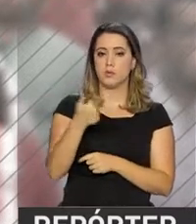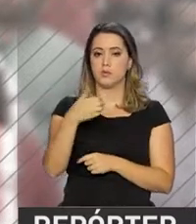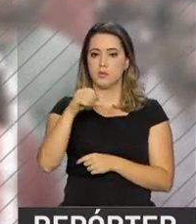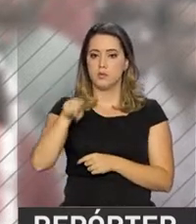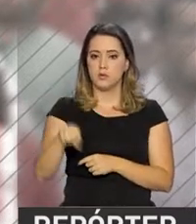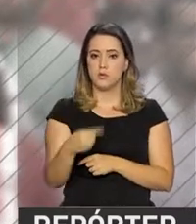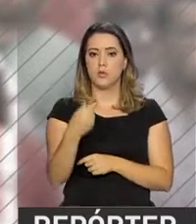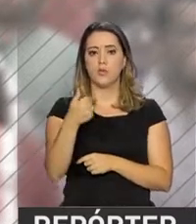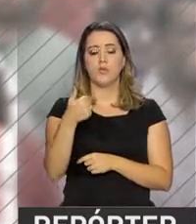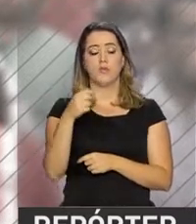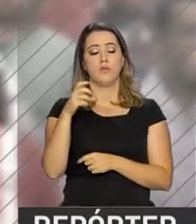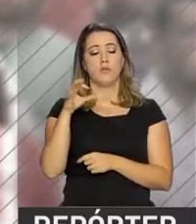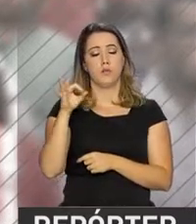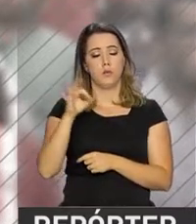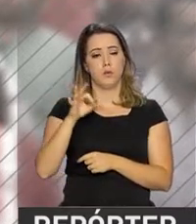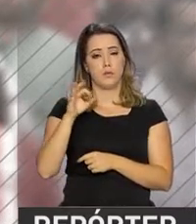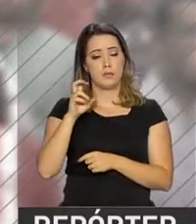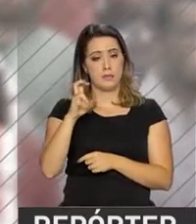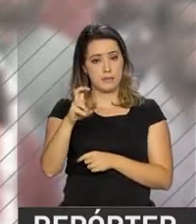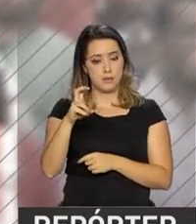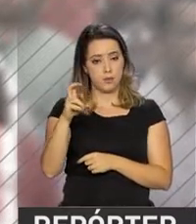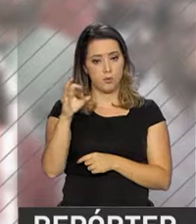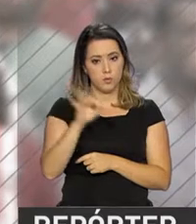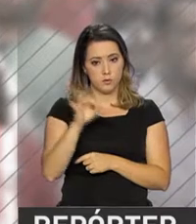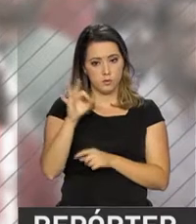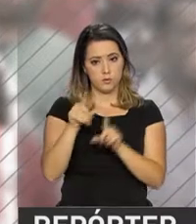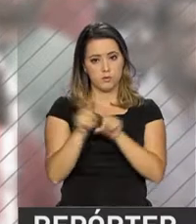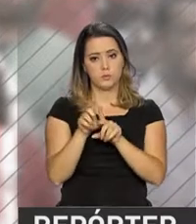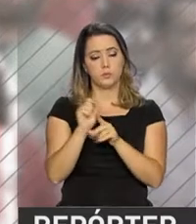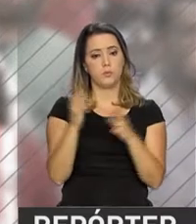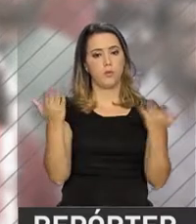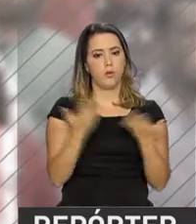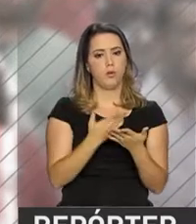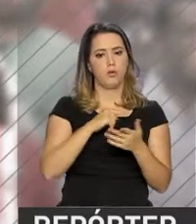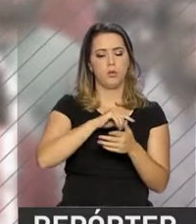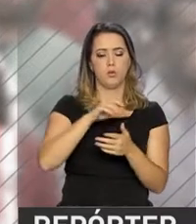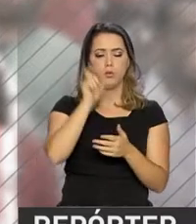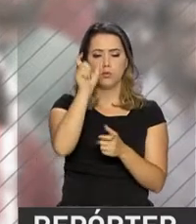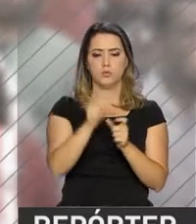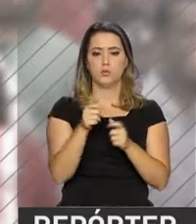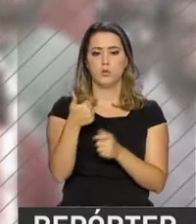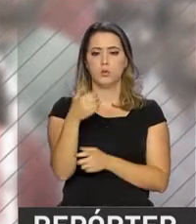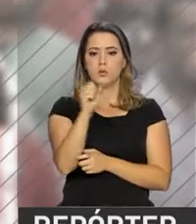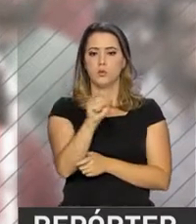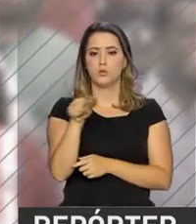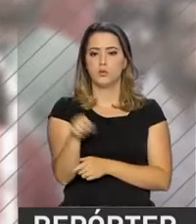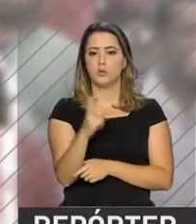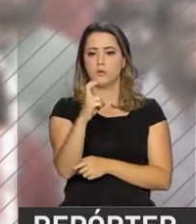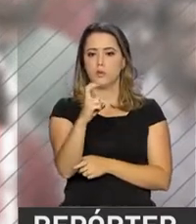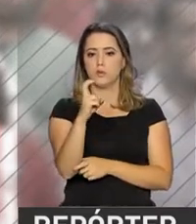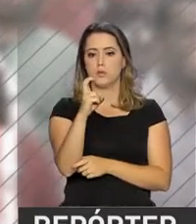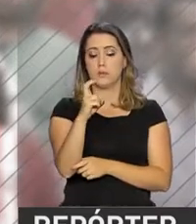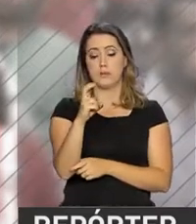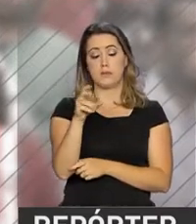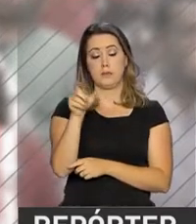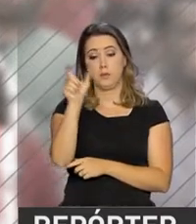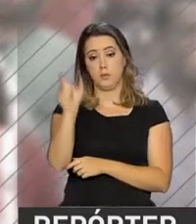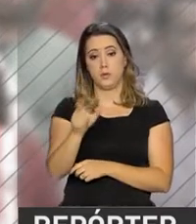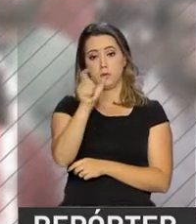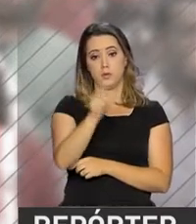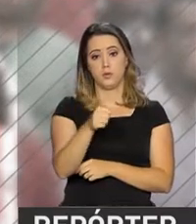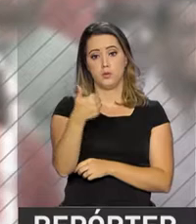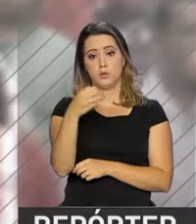casos por 100 mil habitantes em 2016 a taxa de detecção foi de 18,5 casos por 100 mil